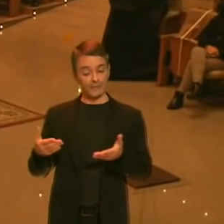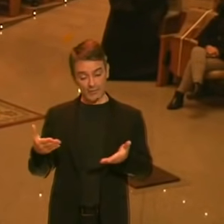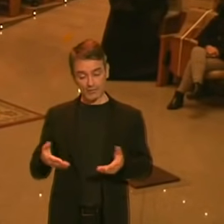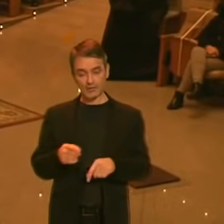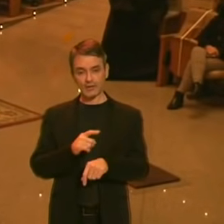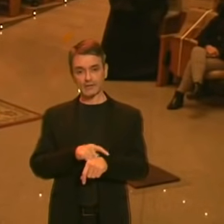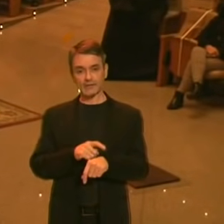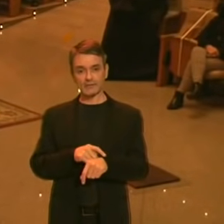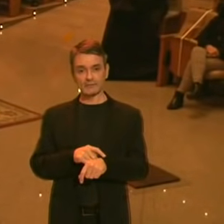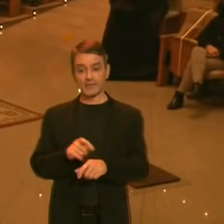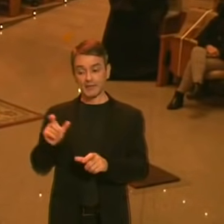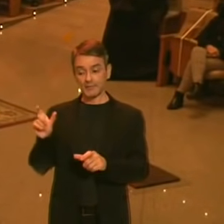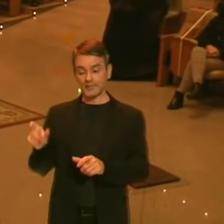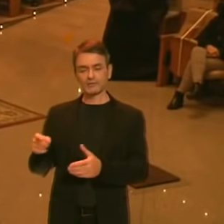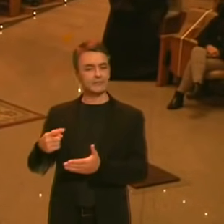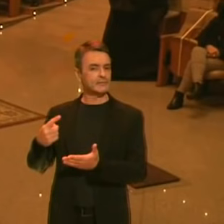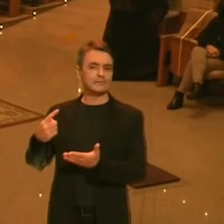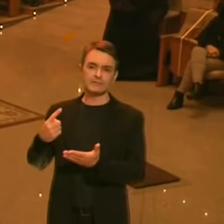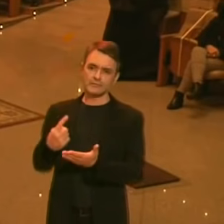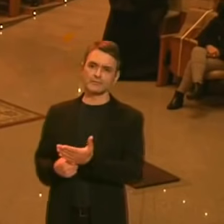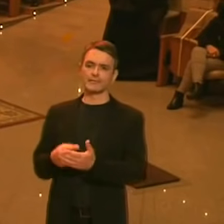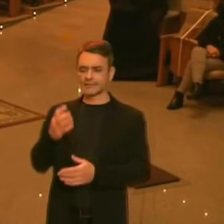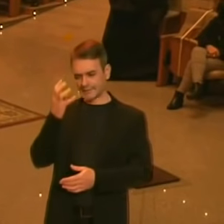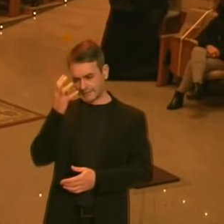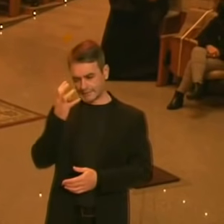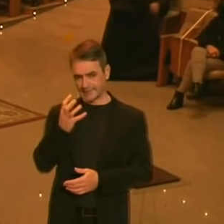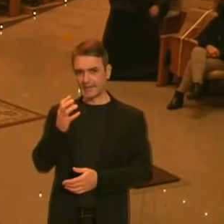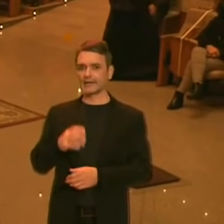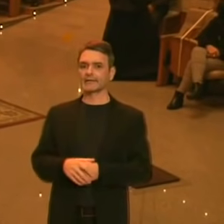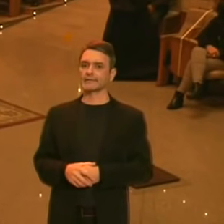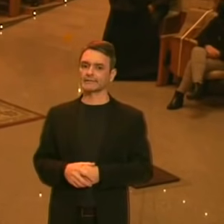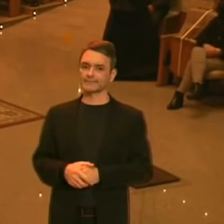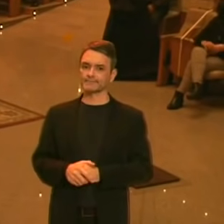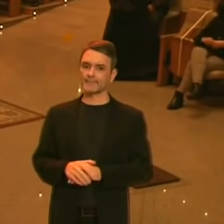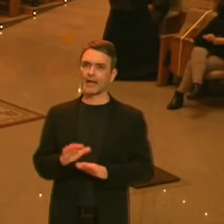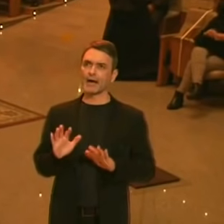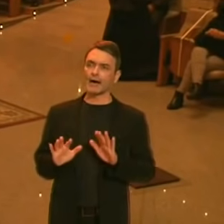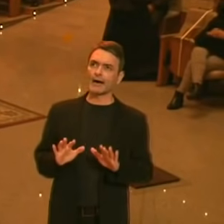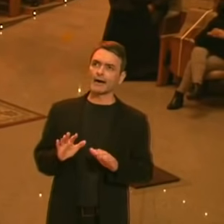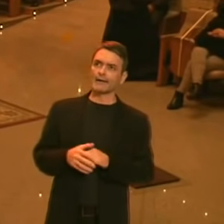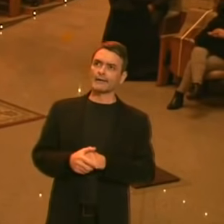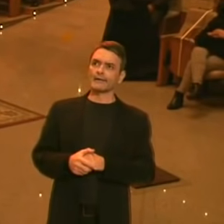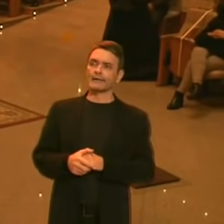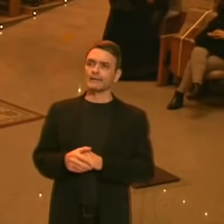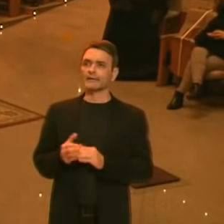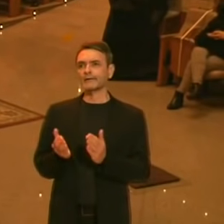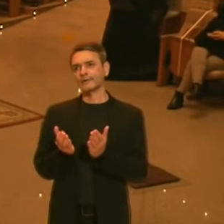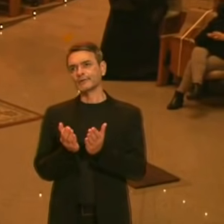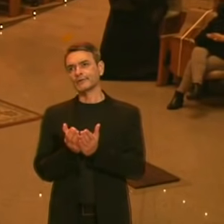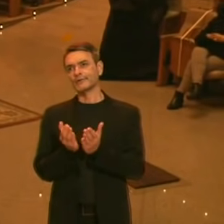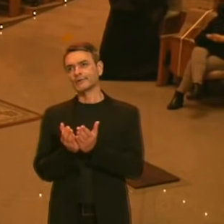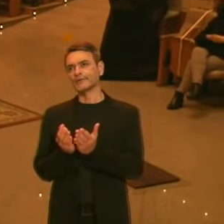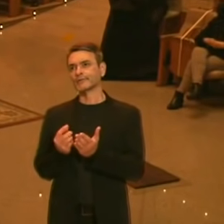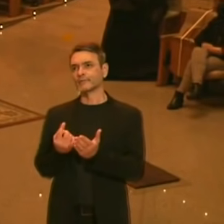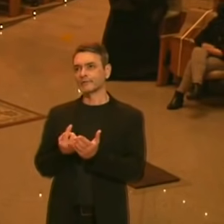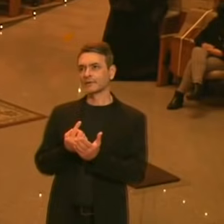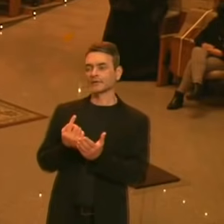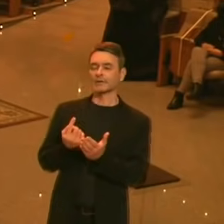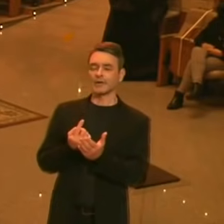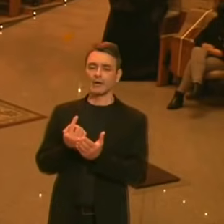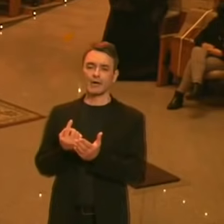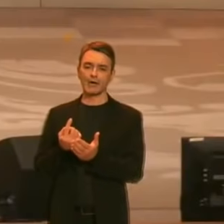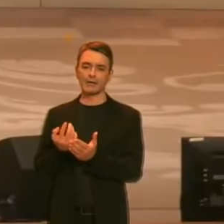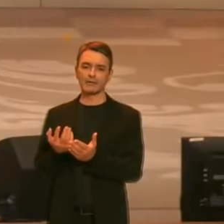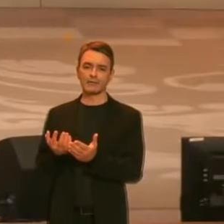Gente comprometida, gente séria. Não dá para viver um cristianismo solitário, porque